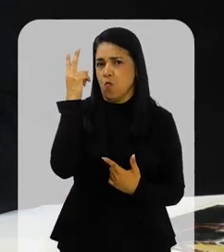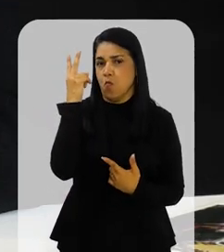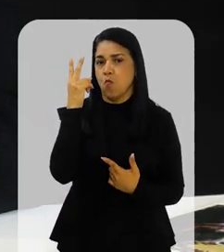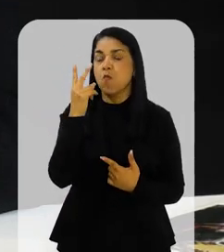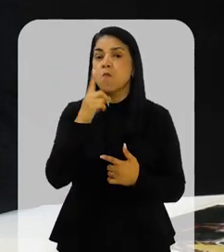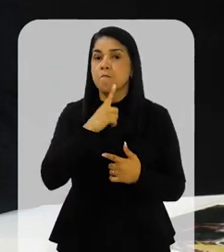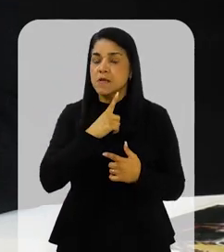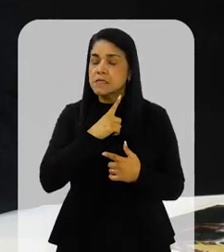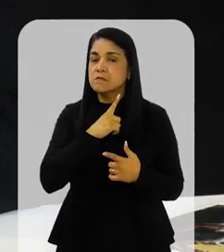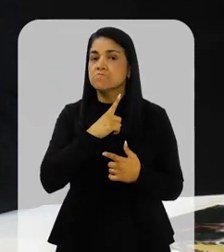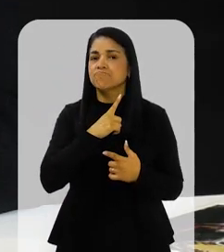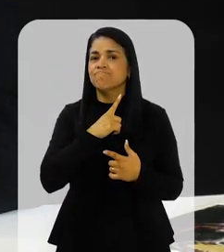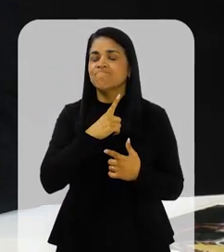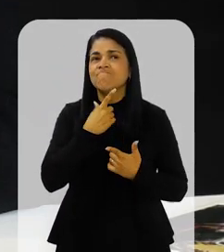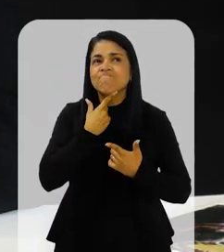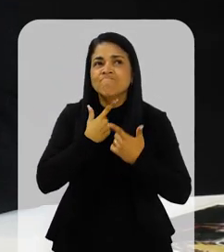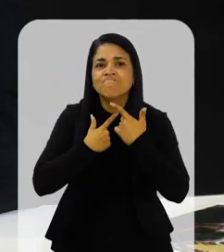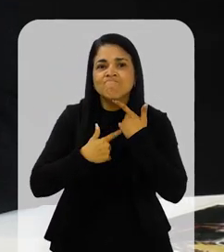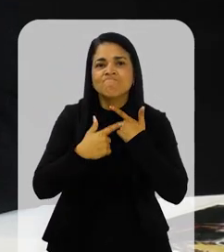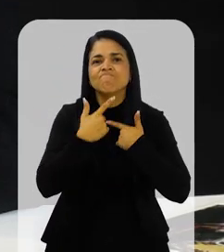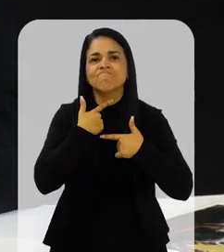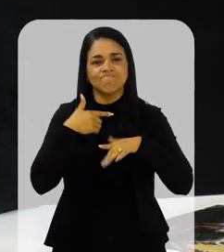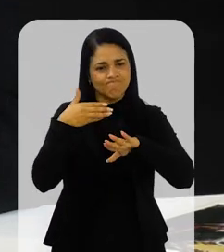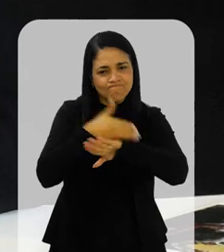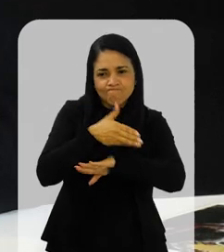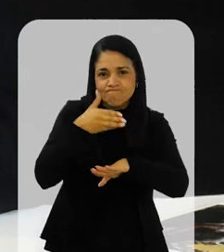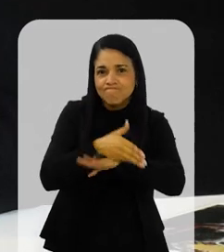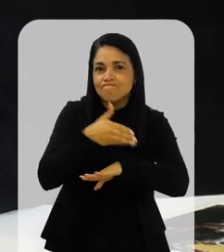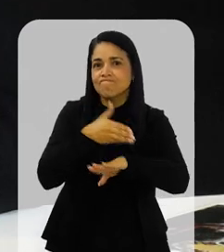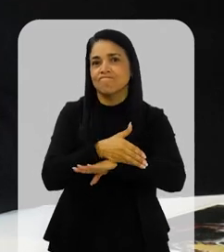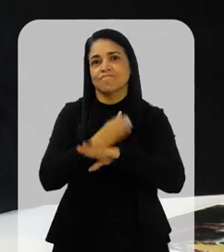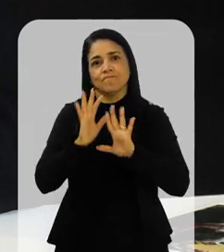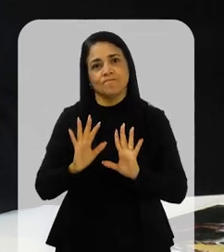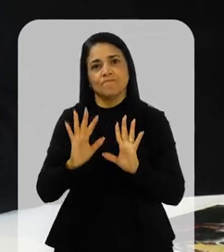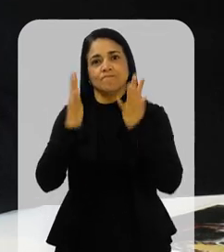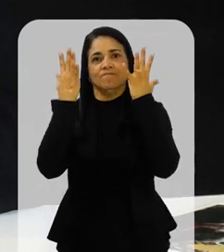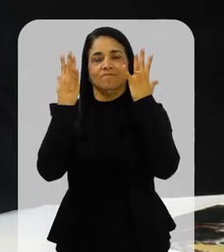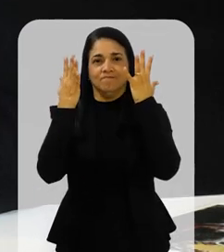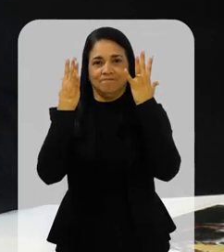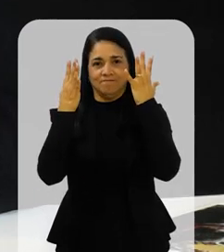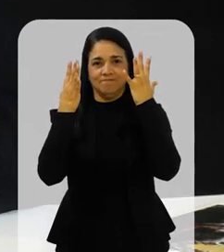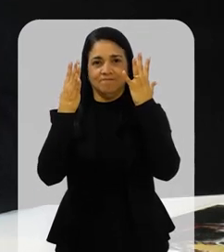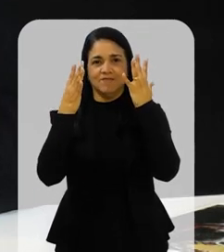mas também criar talvez uma vontade de estar presente. O importante